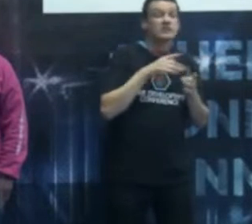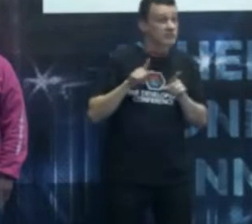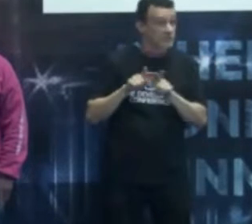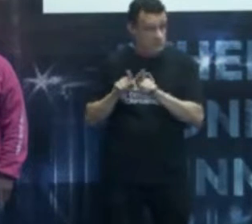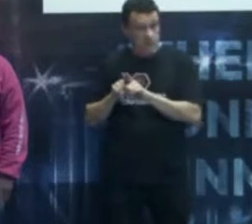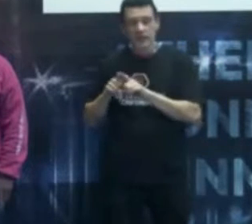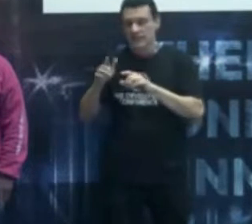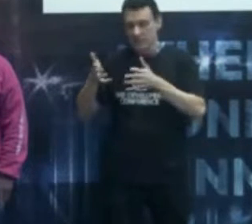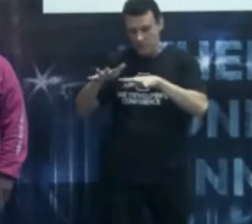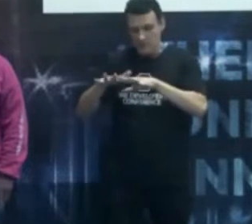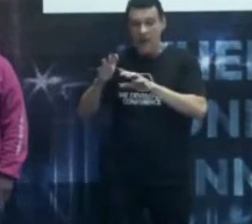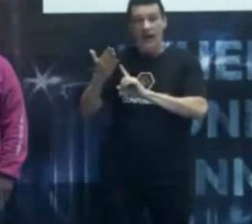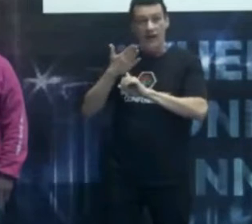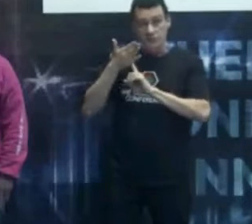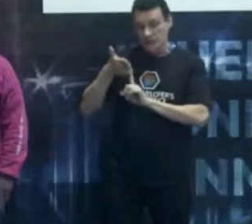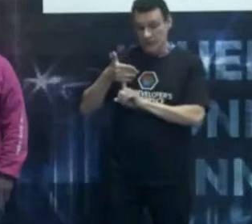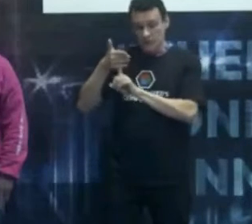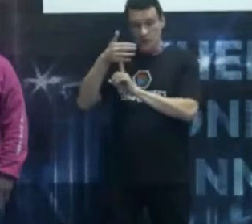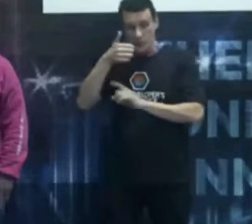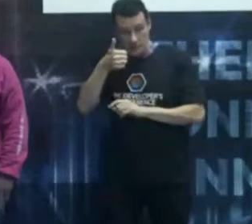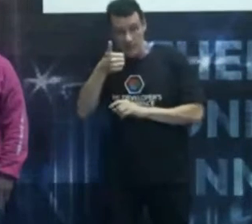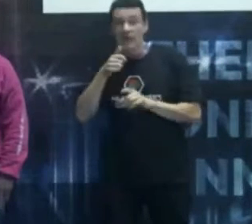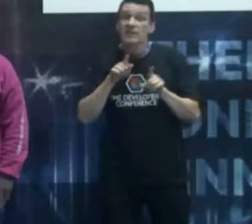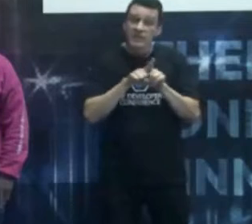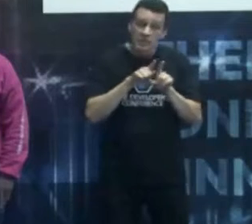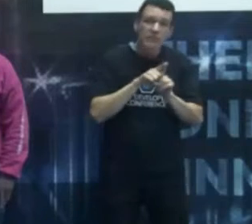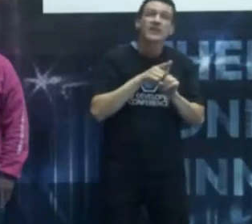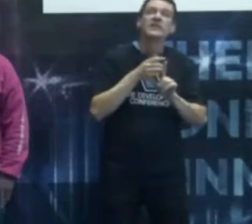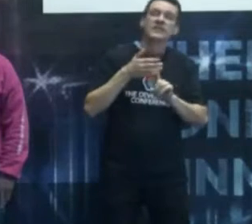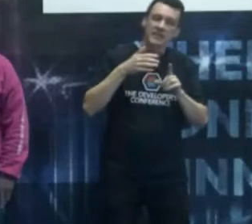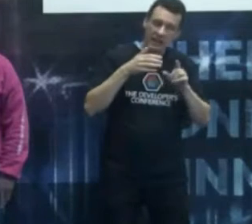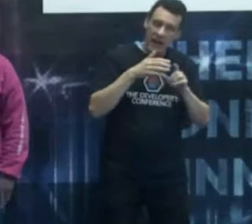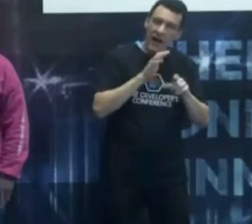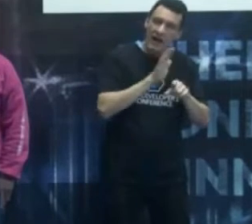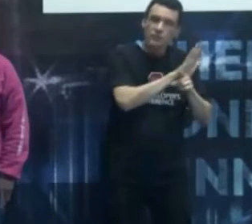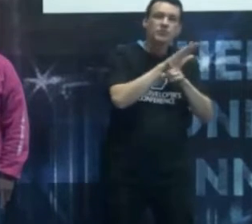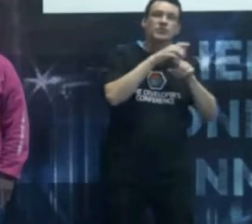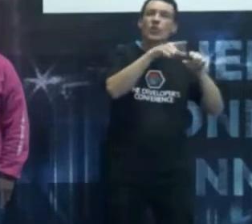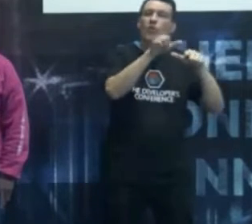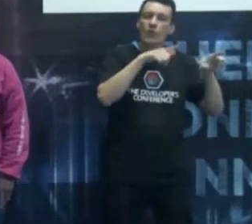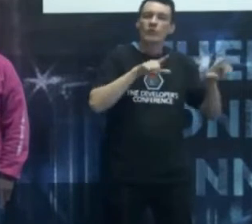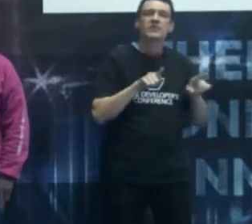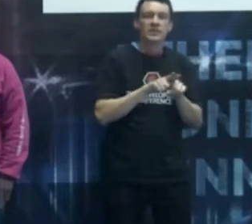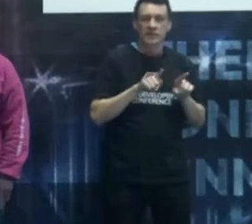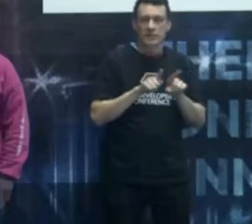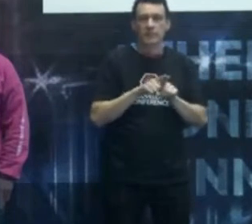aquela equipe, por aquela empresa, por aquela organização como um todo, né?